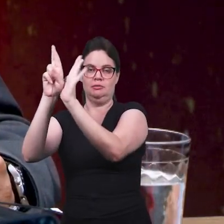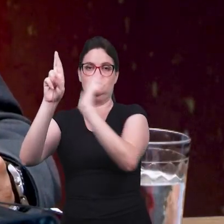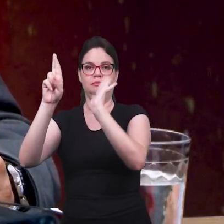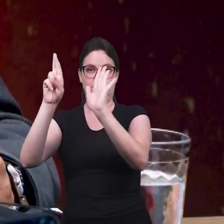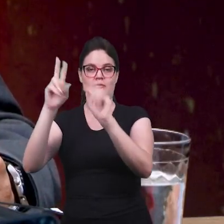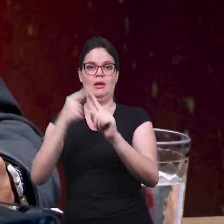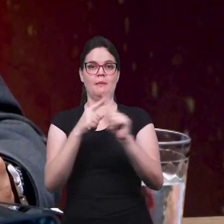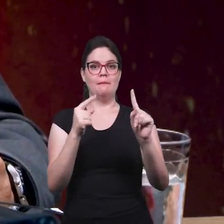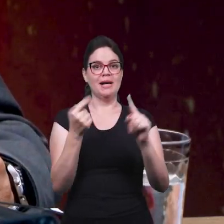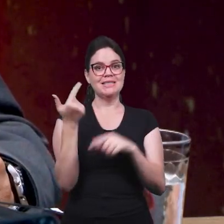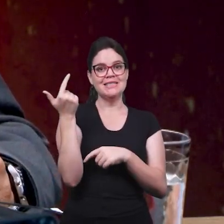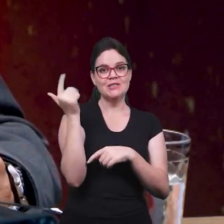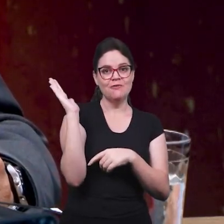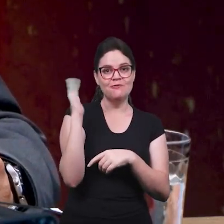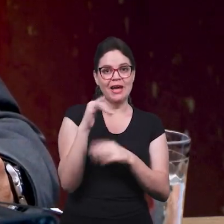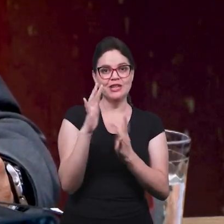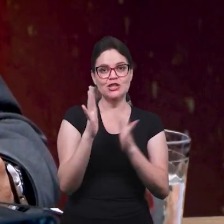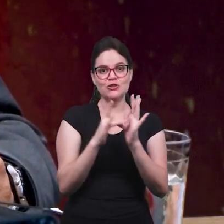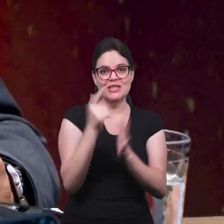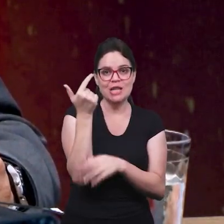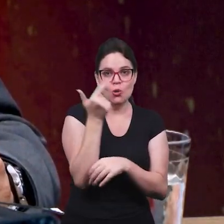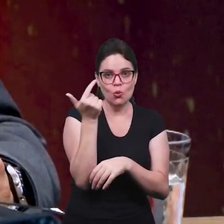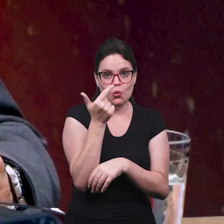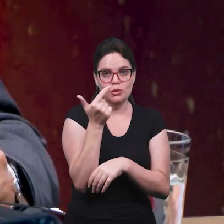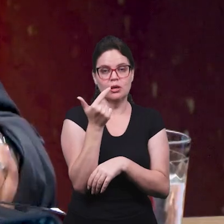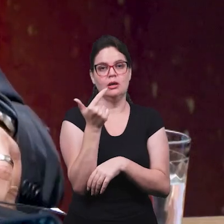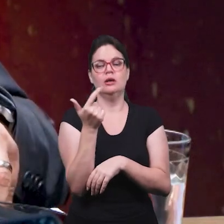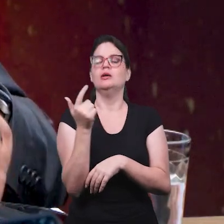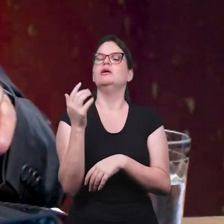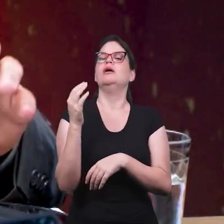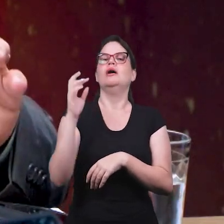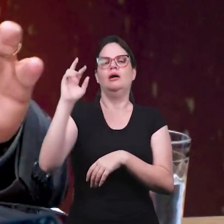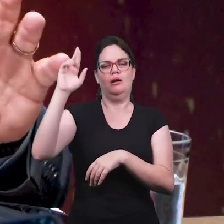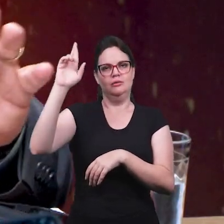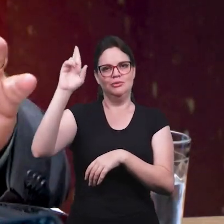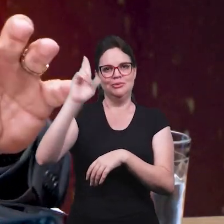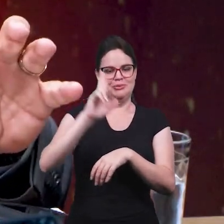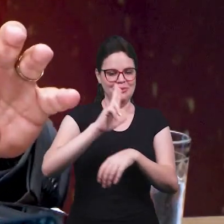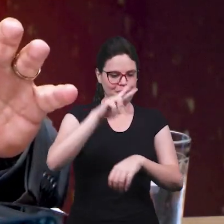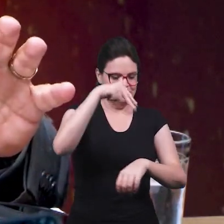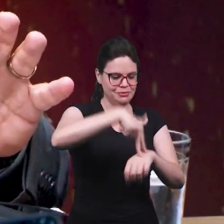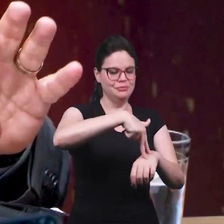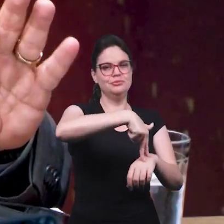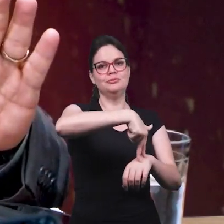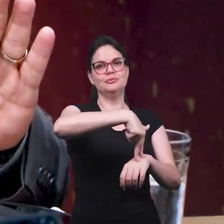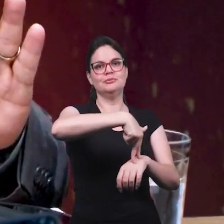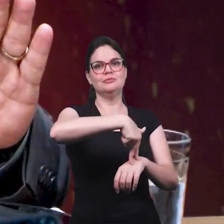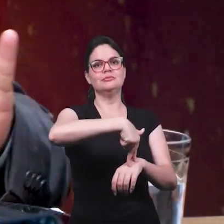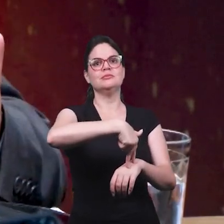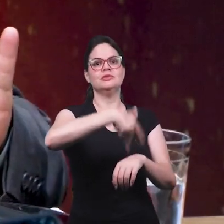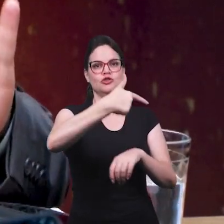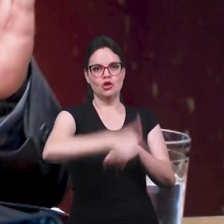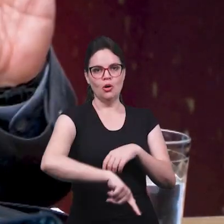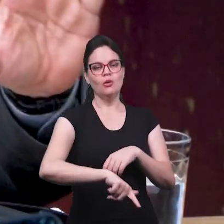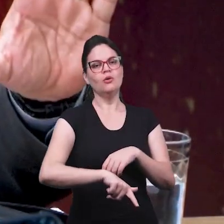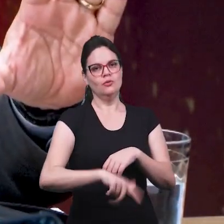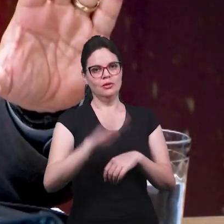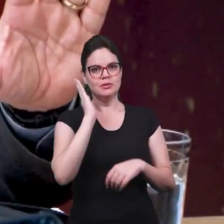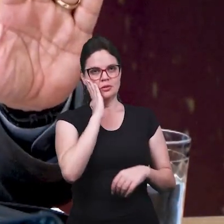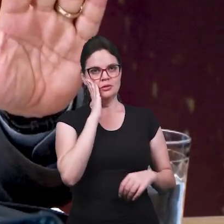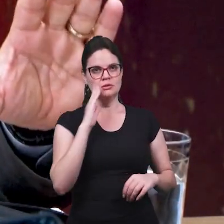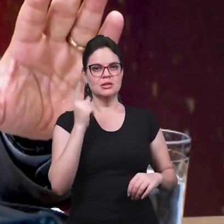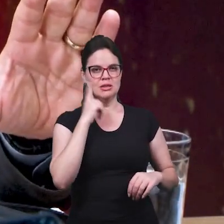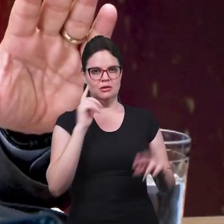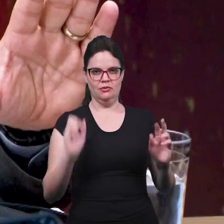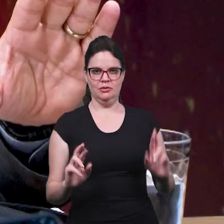lá em Israel, também o pastor leu aqui em Zacarias. Então, veja que são diferentes o aspecto do